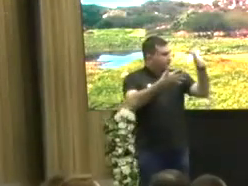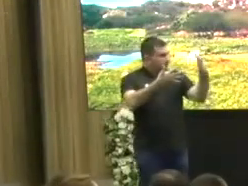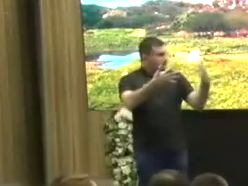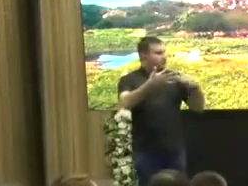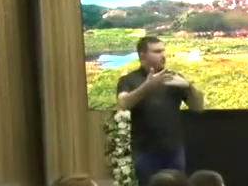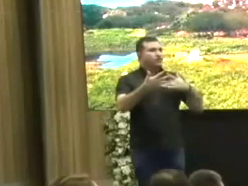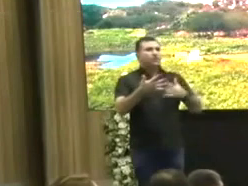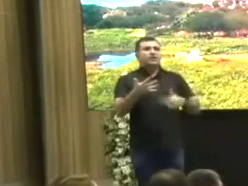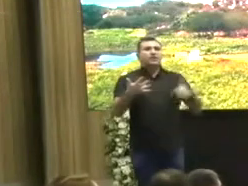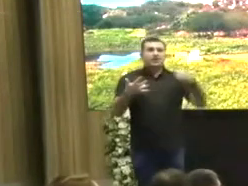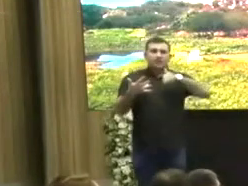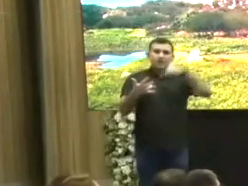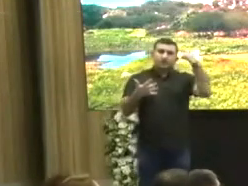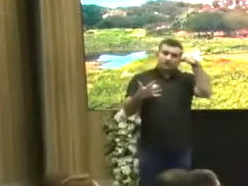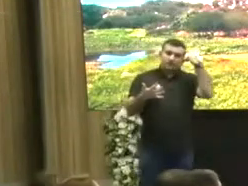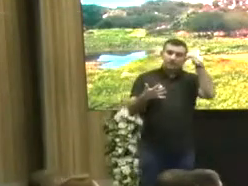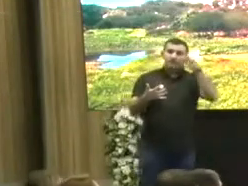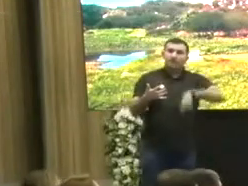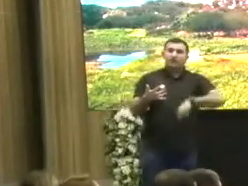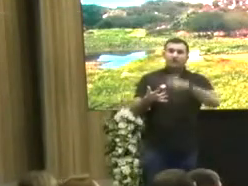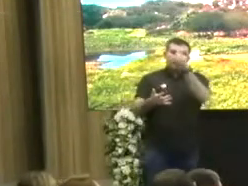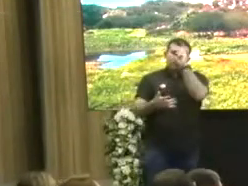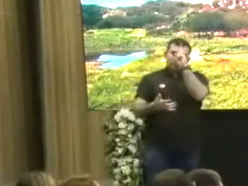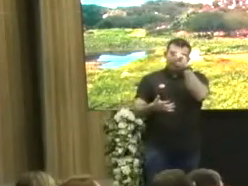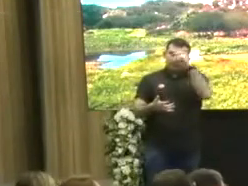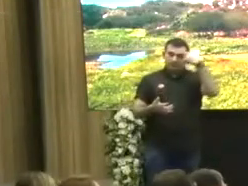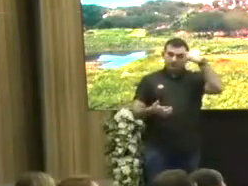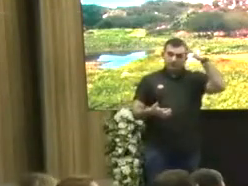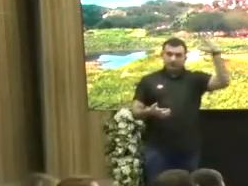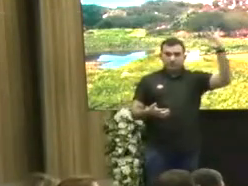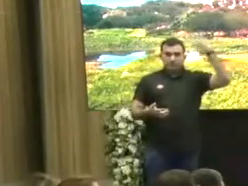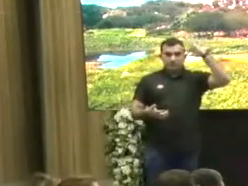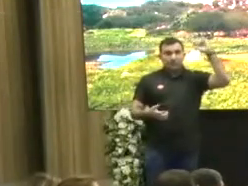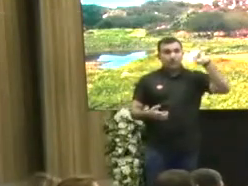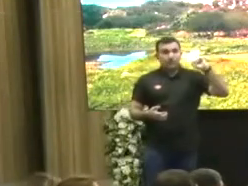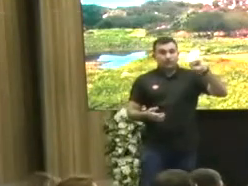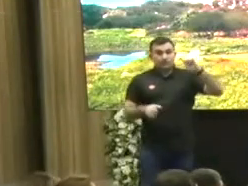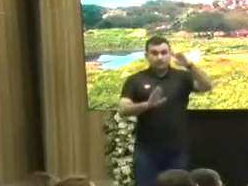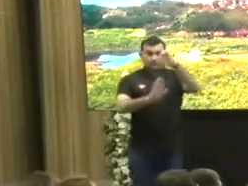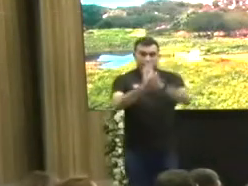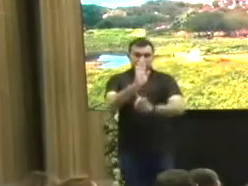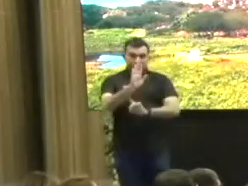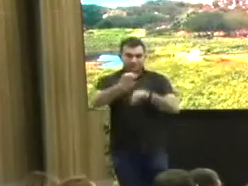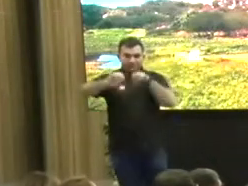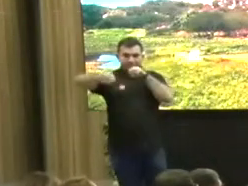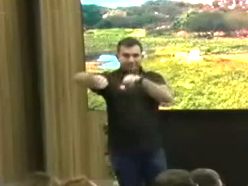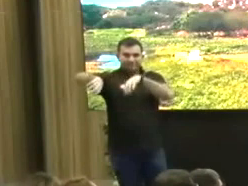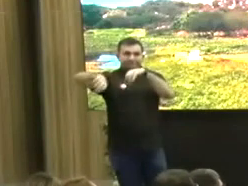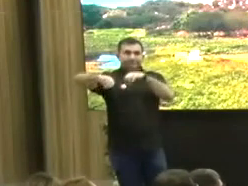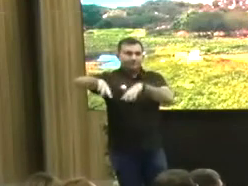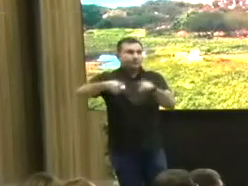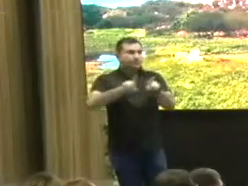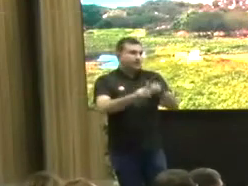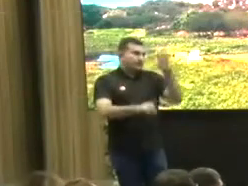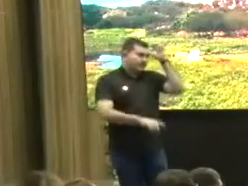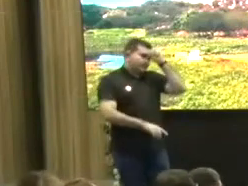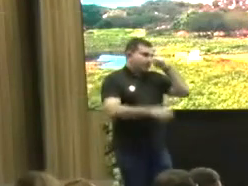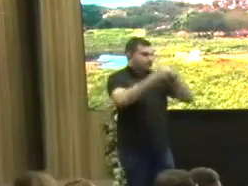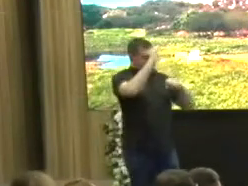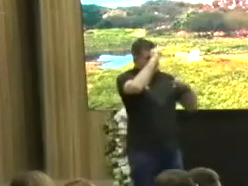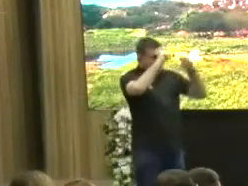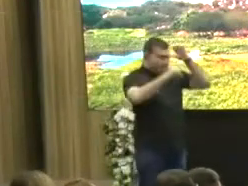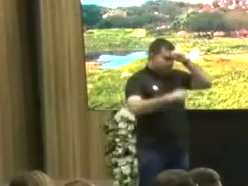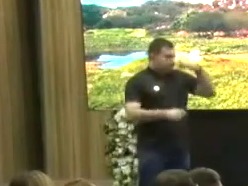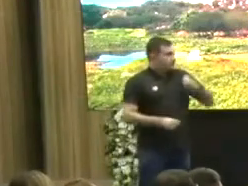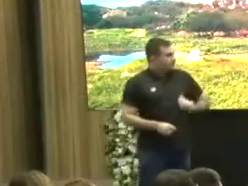de sustentação, é a lembrança de que o direito à educação e à aprendizagem ao longo